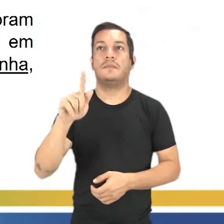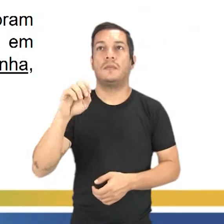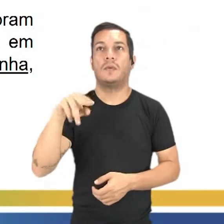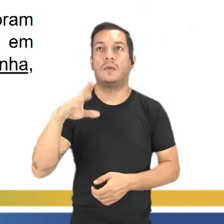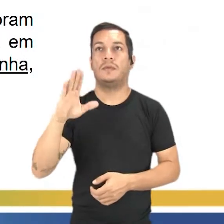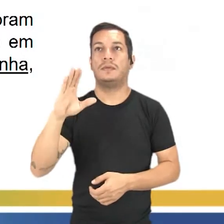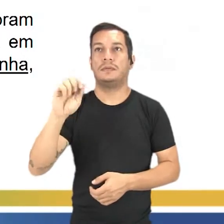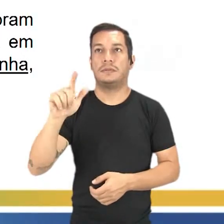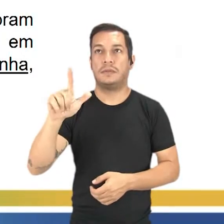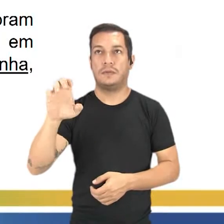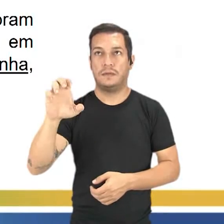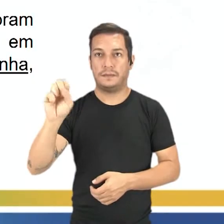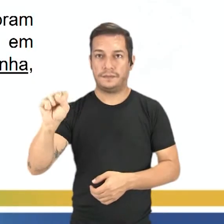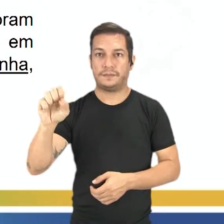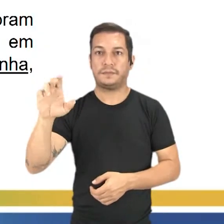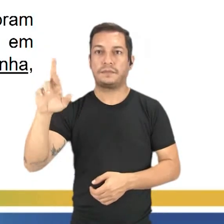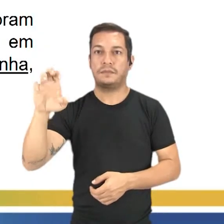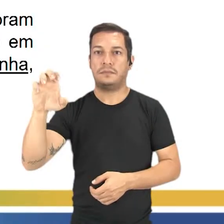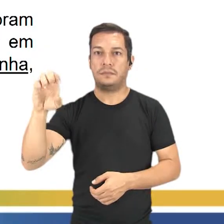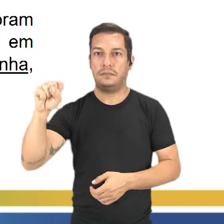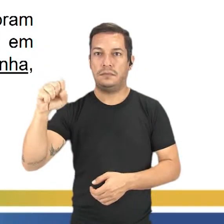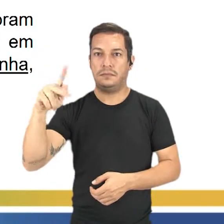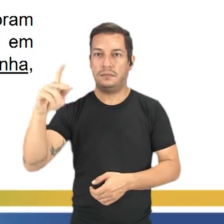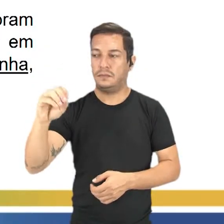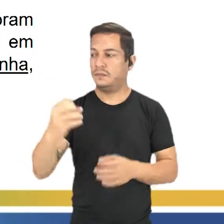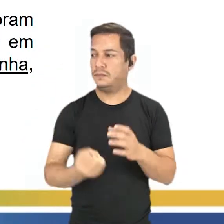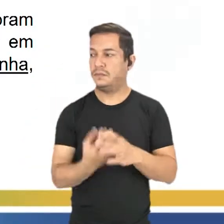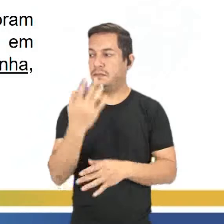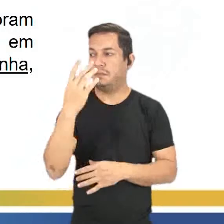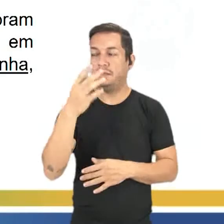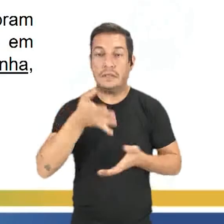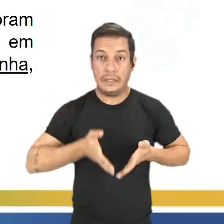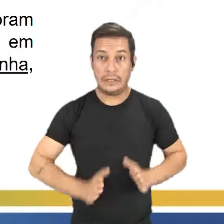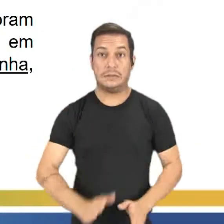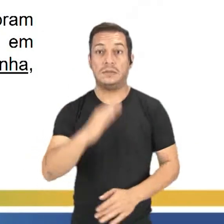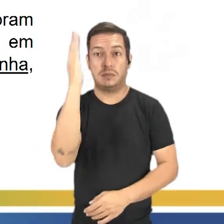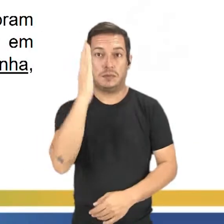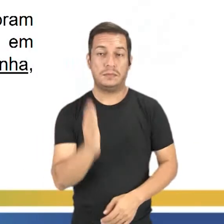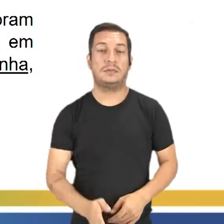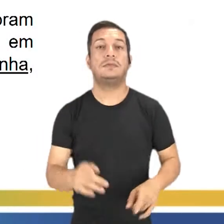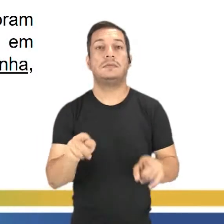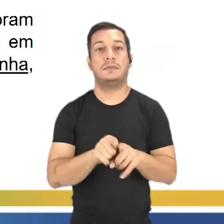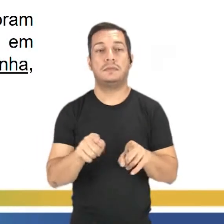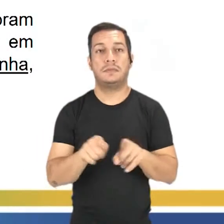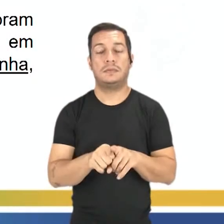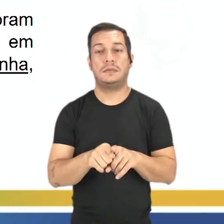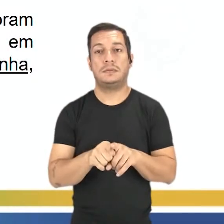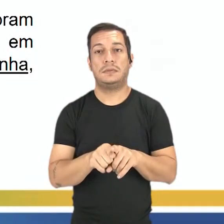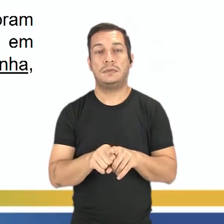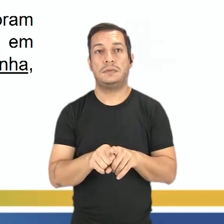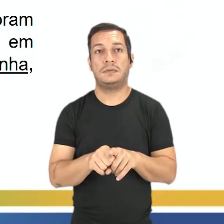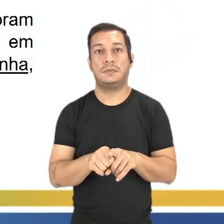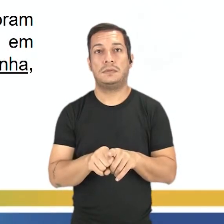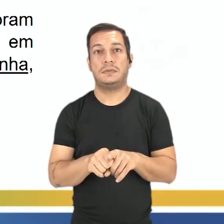Gonçalves Crespo, que nasceu no Brasil e foi para